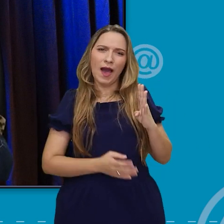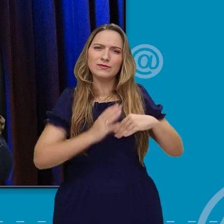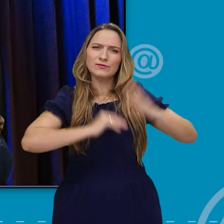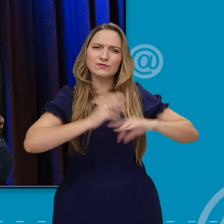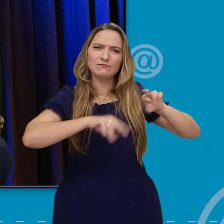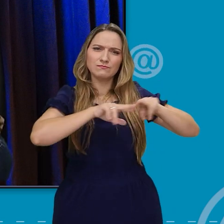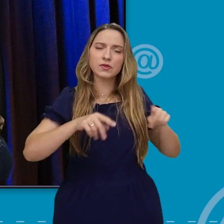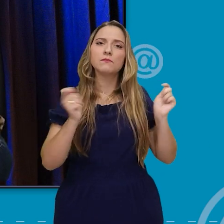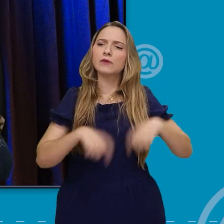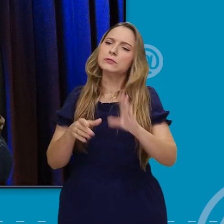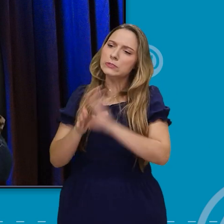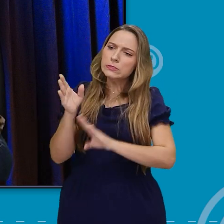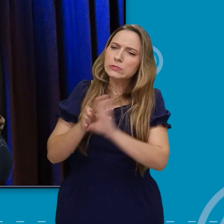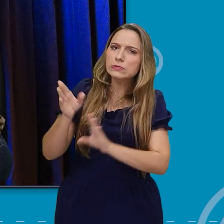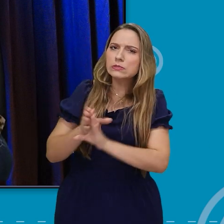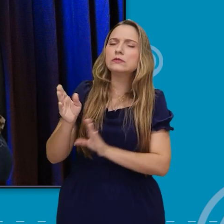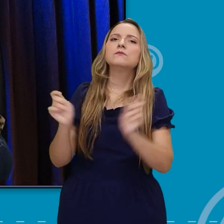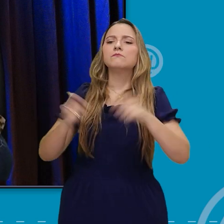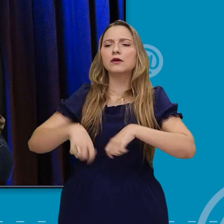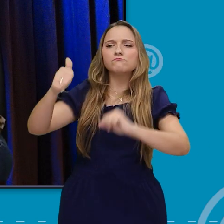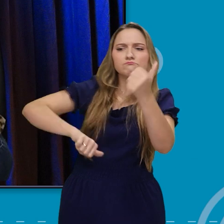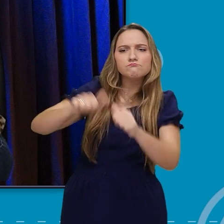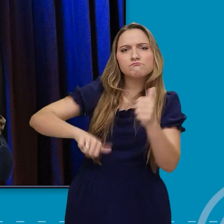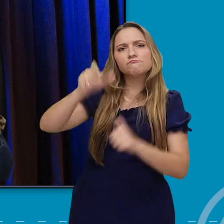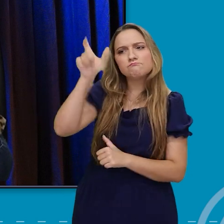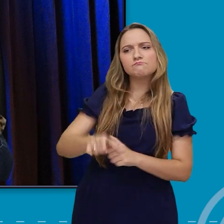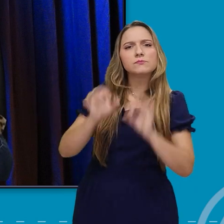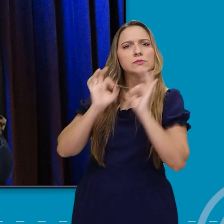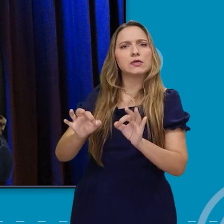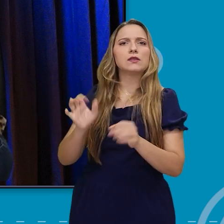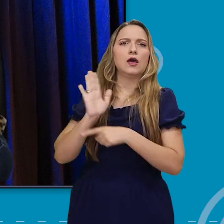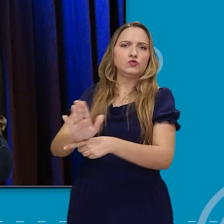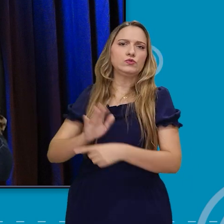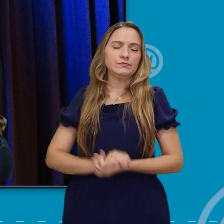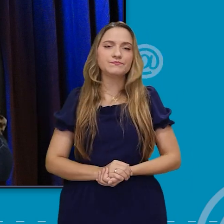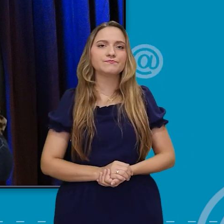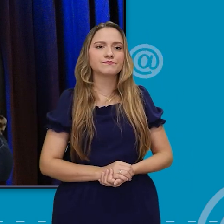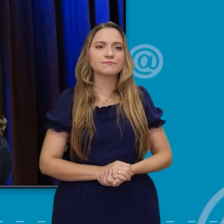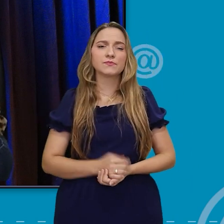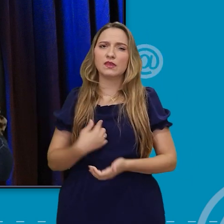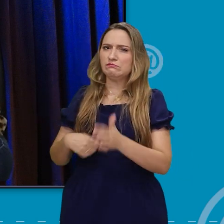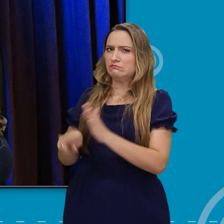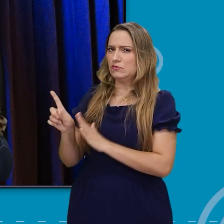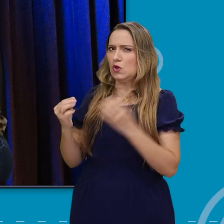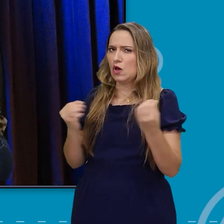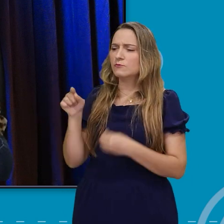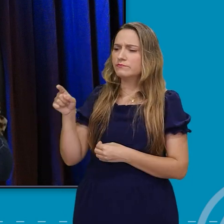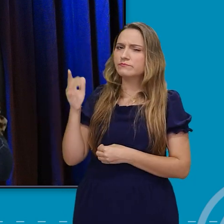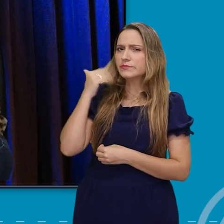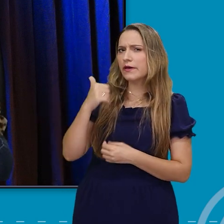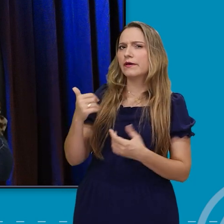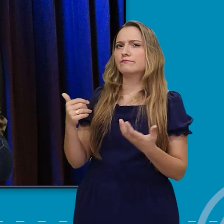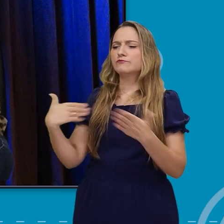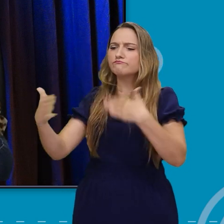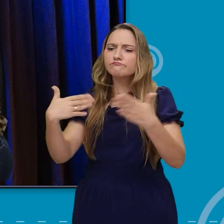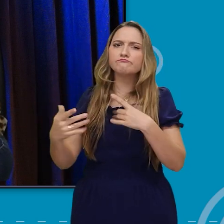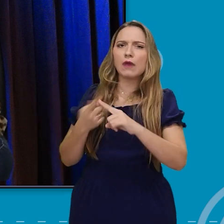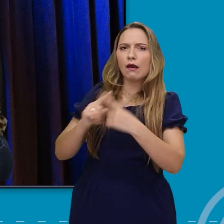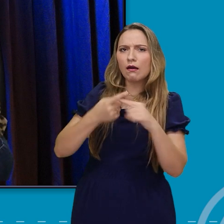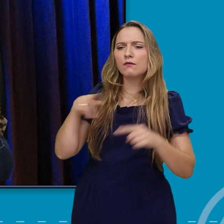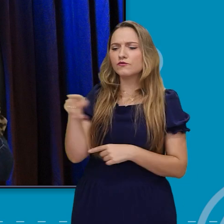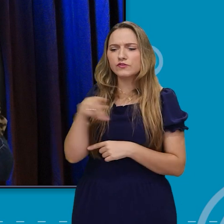você vê, e claro, né, conversando com os professores na escola, com a equipe lá na escola, como é que você vê que é o impacto desse trabalho